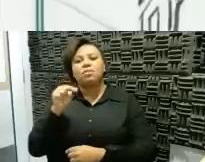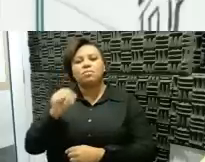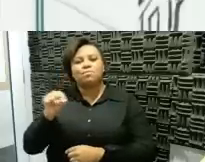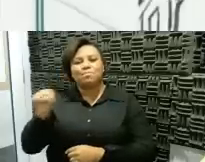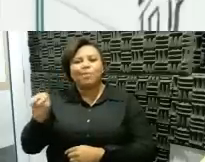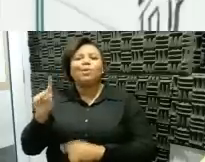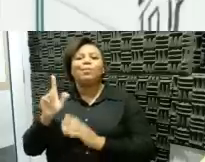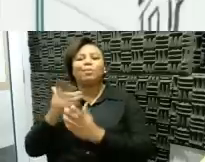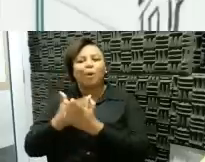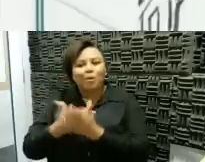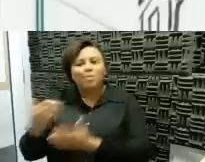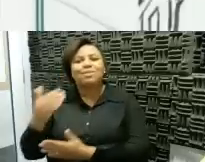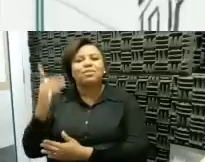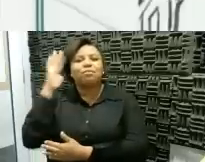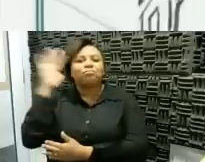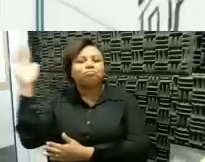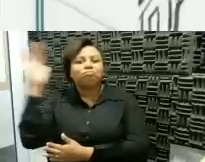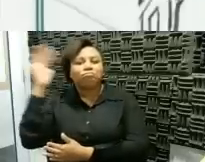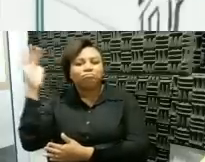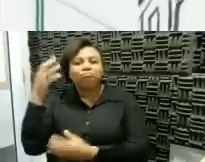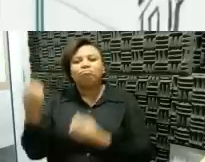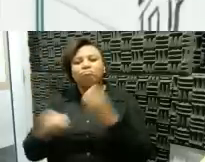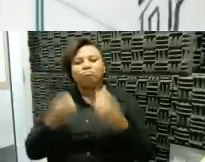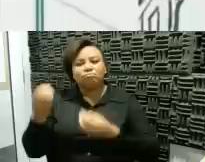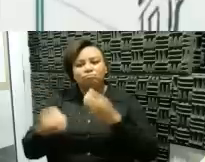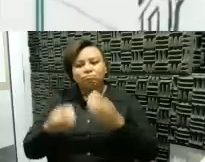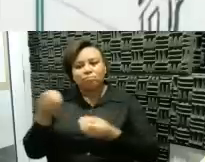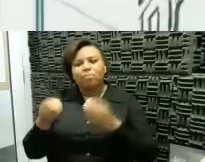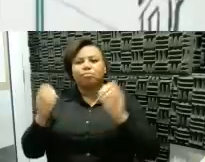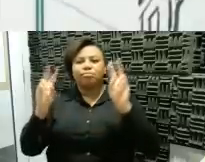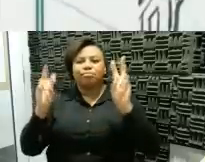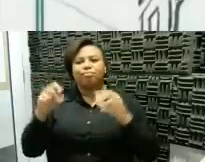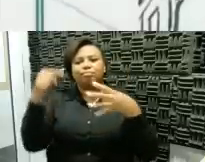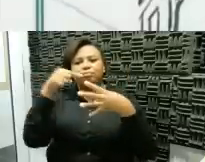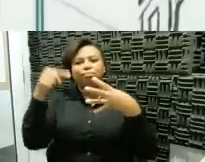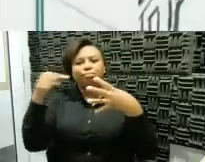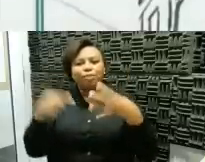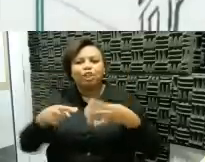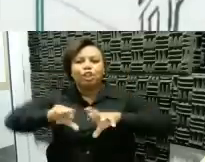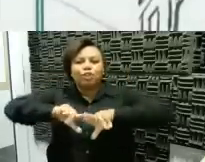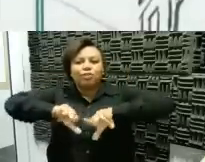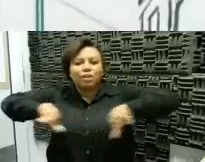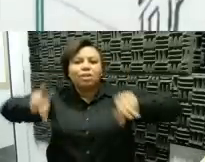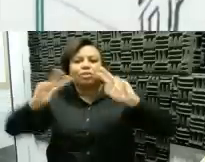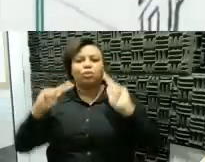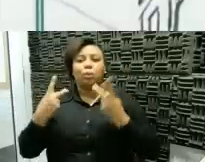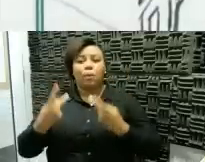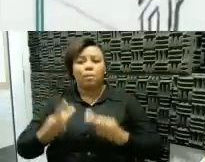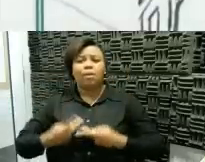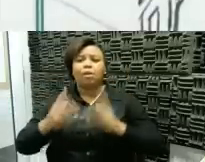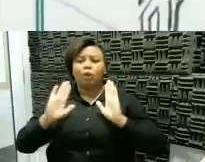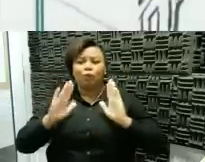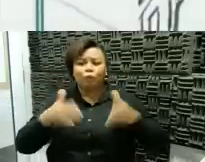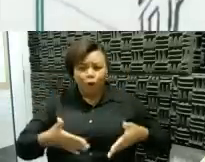pensar né nesse nesses aspecto da diversidade humana que é onde eu vou querer chegar no final dessa aula na